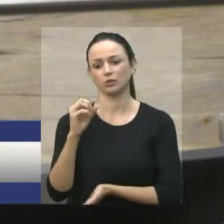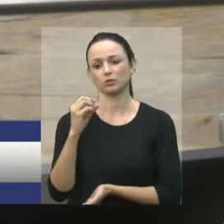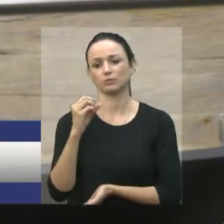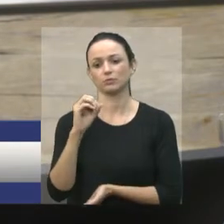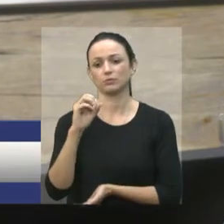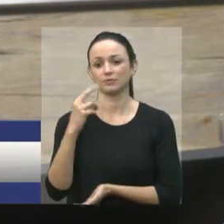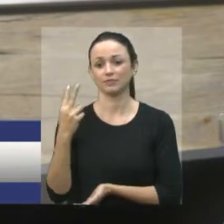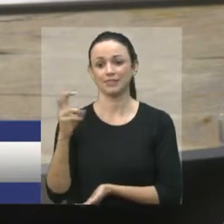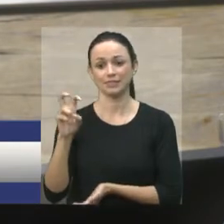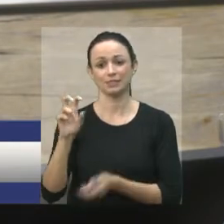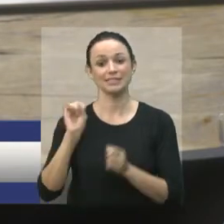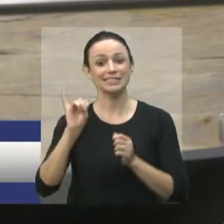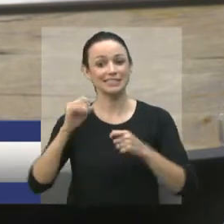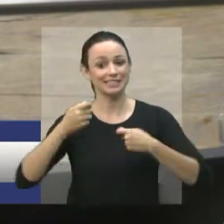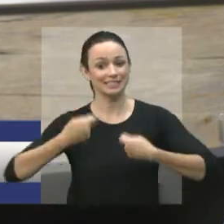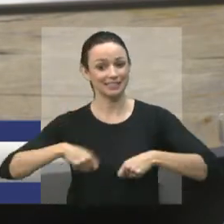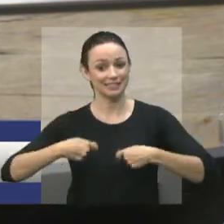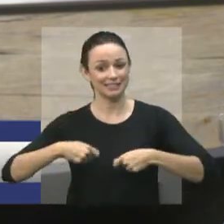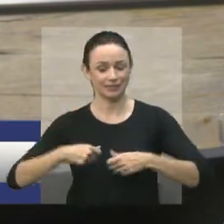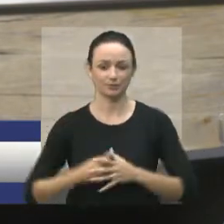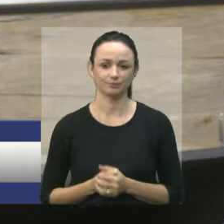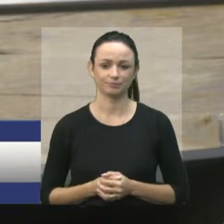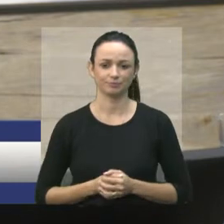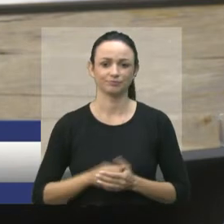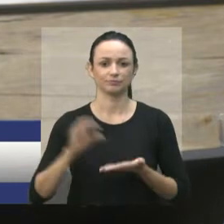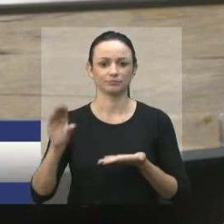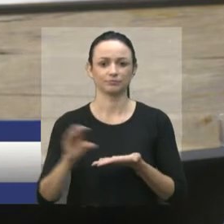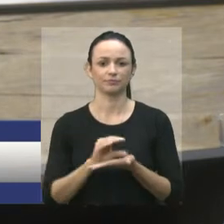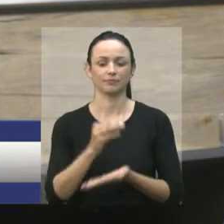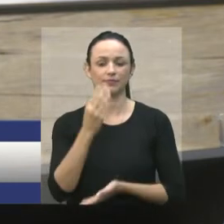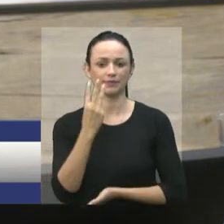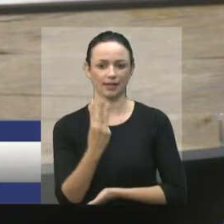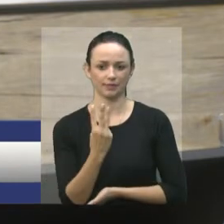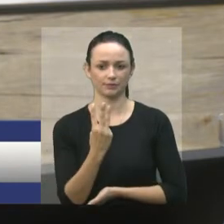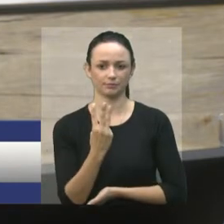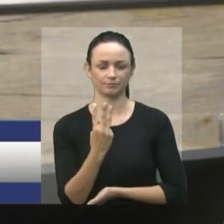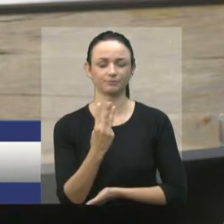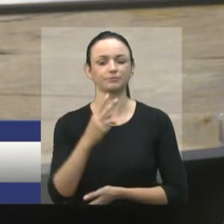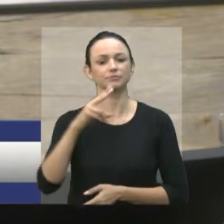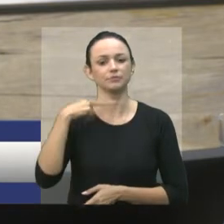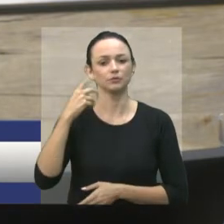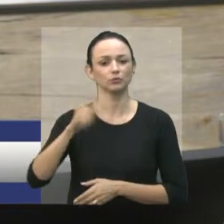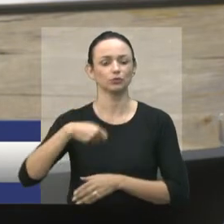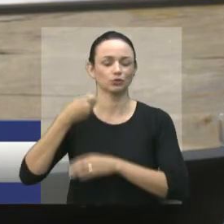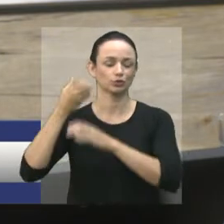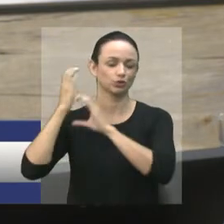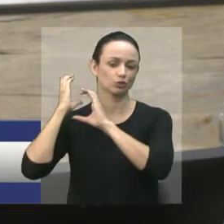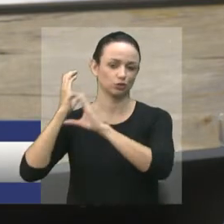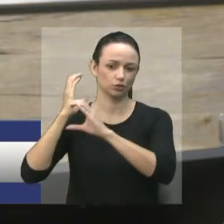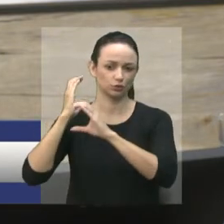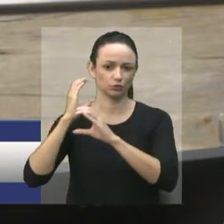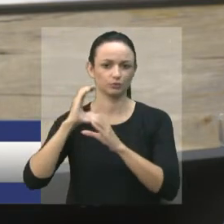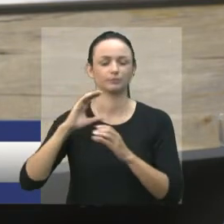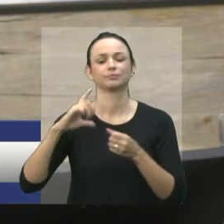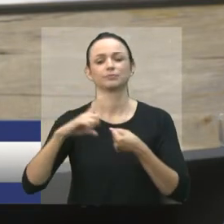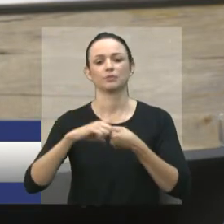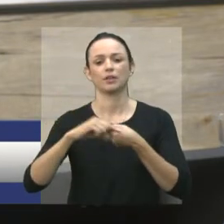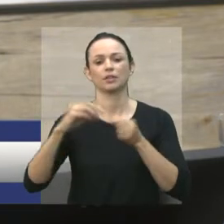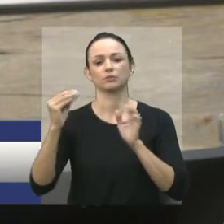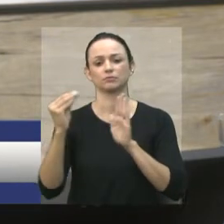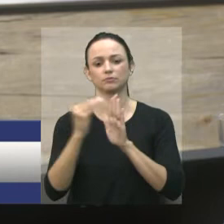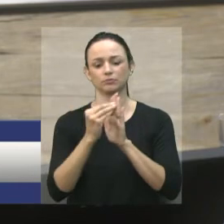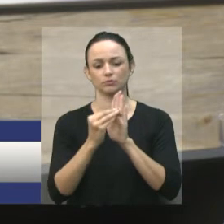2025, se necessárias. Emenda número 3, vereador Tito Coloneto. Insere artigo no capítulo